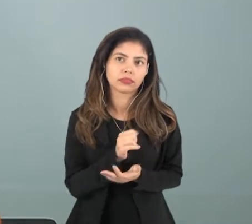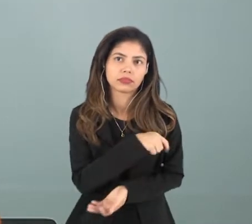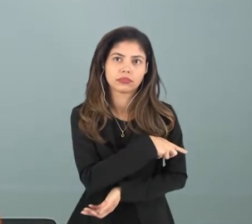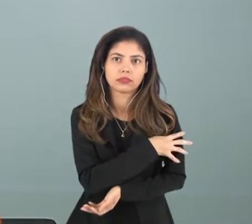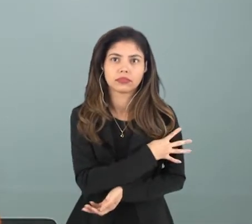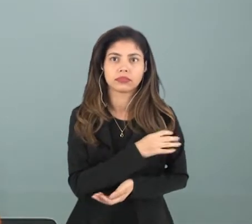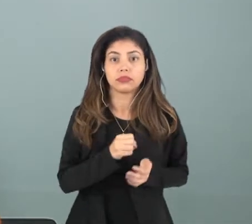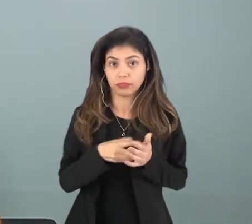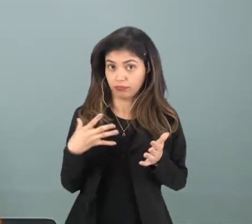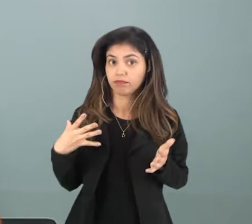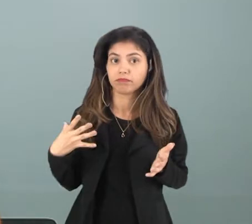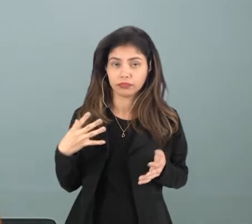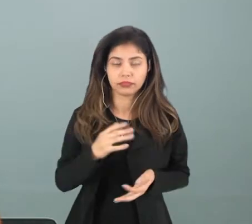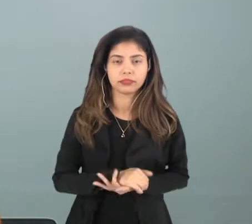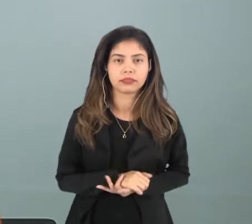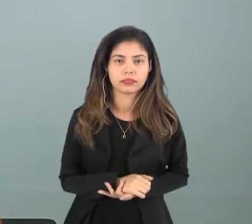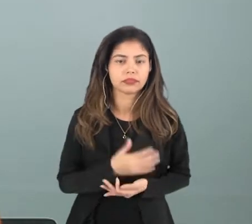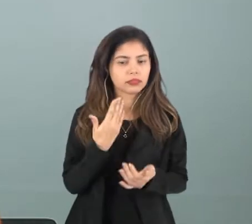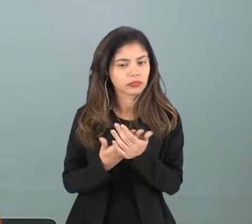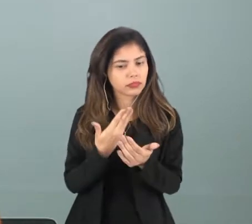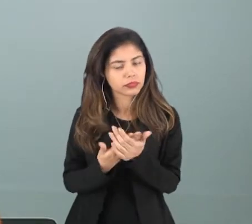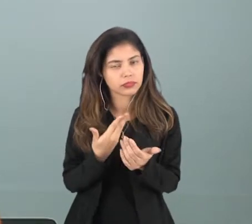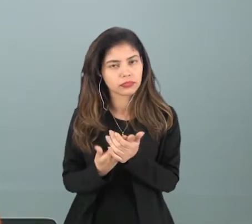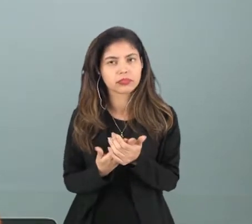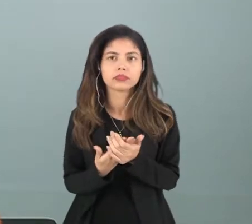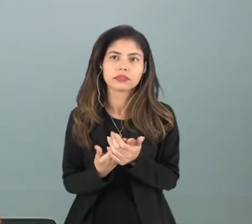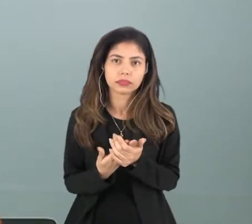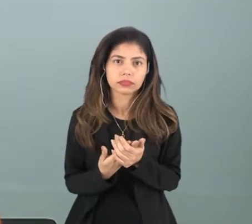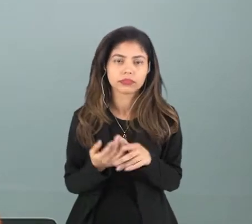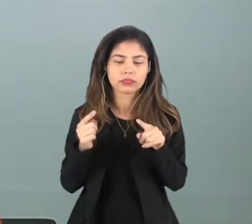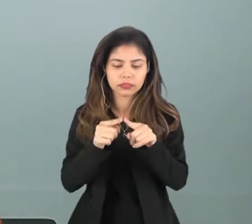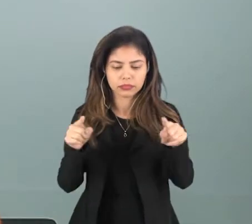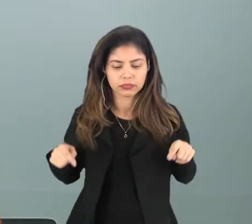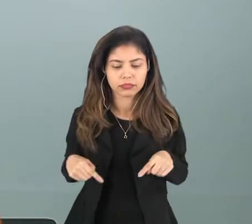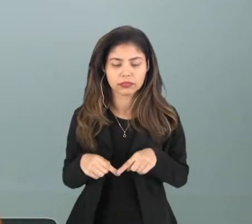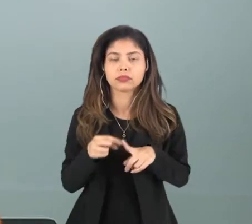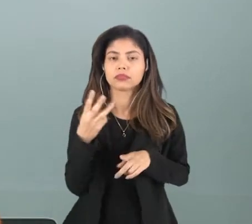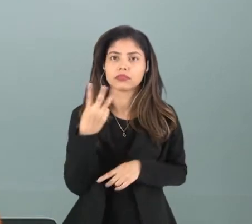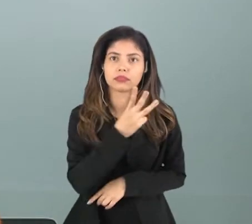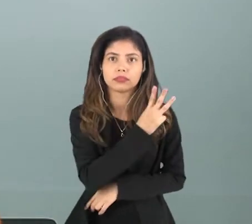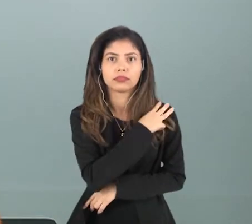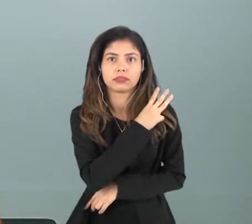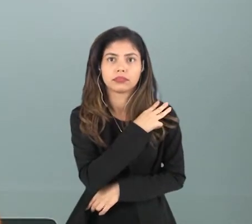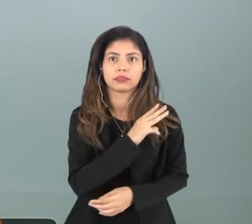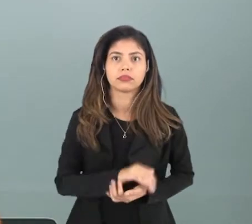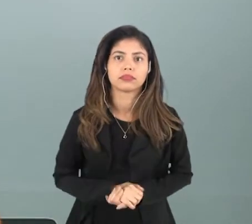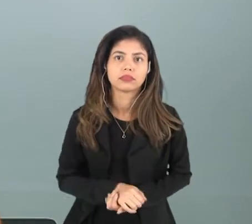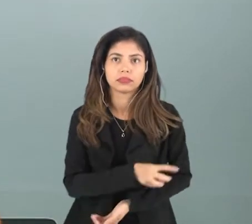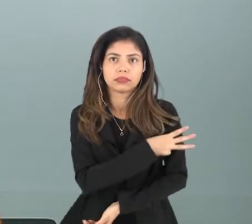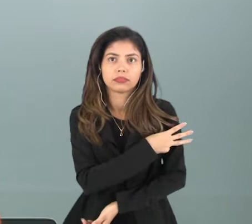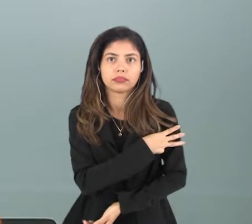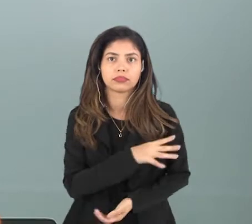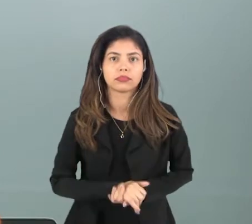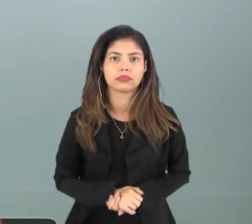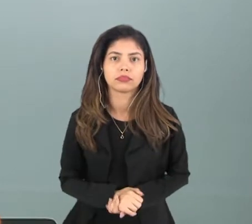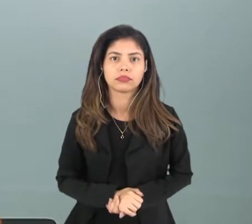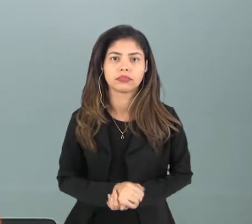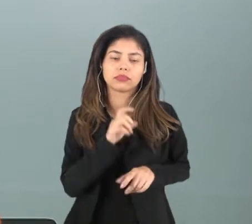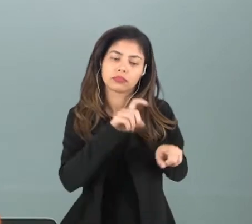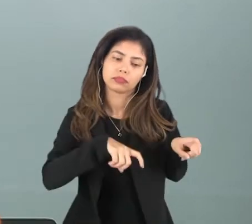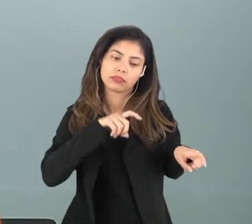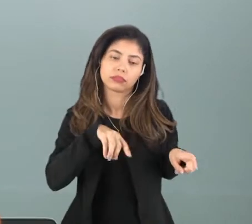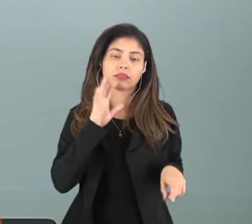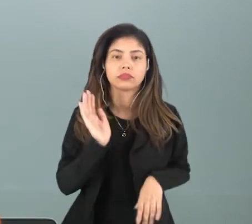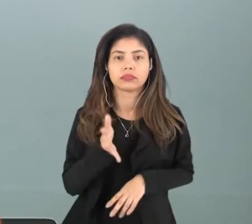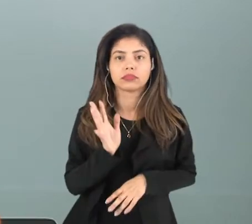tem tantos, né, e ficam estudando. Você tem a sua sala do 3º ano, é só o 3º ano, né, e na zona rural muitas